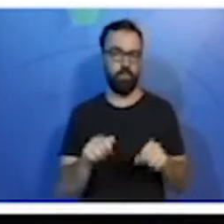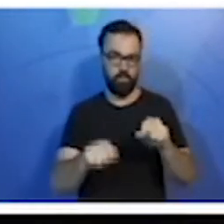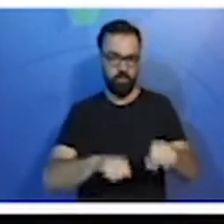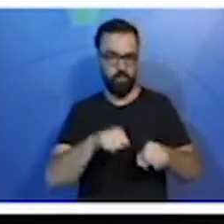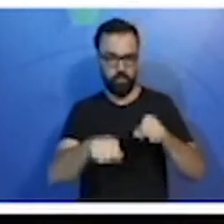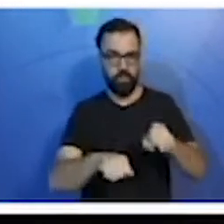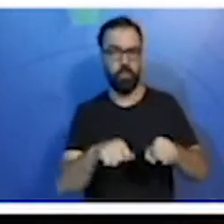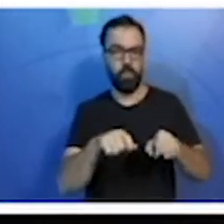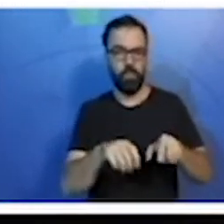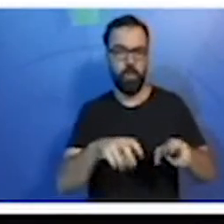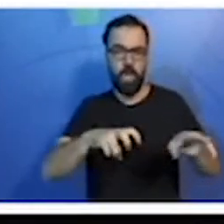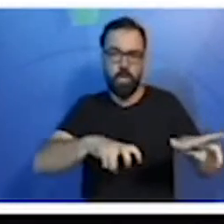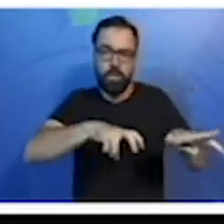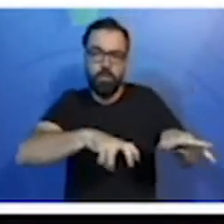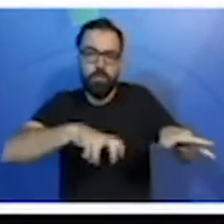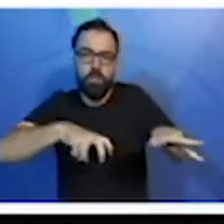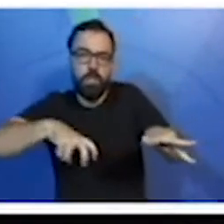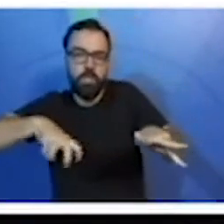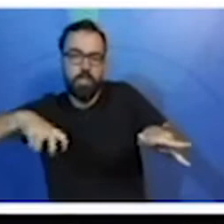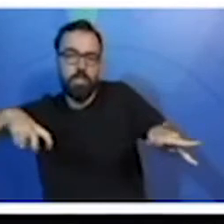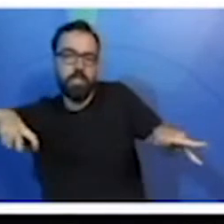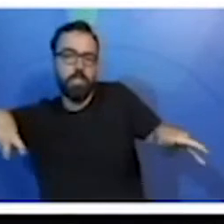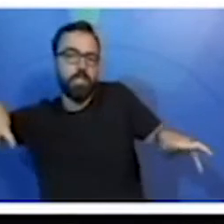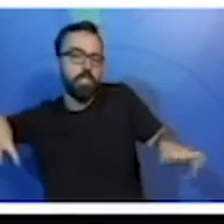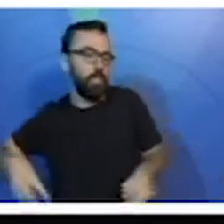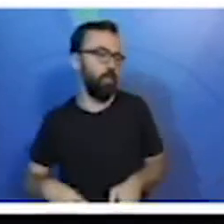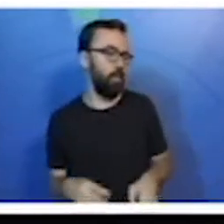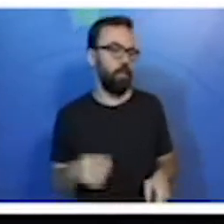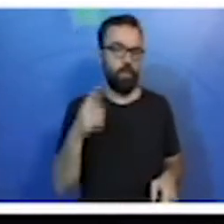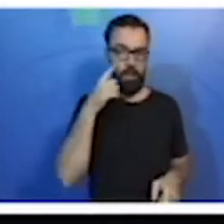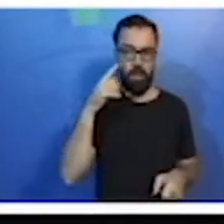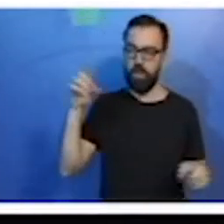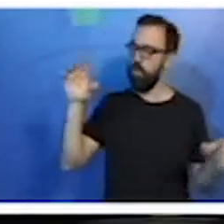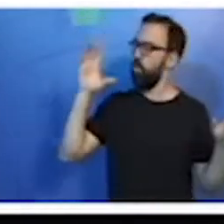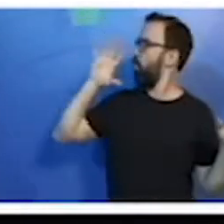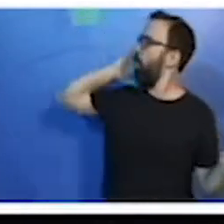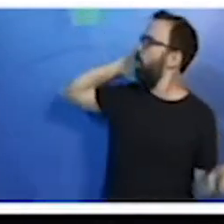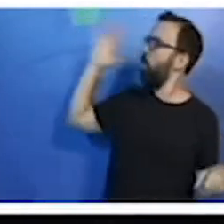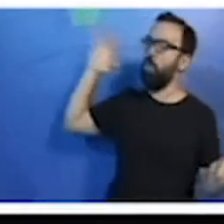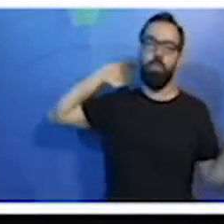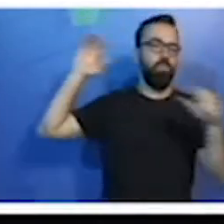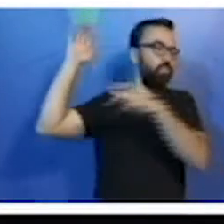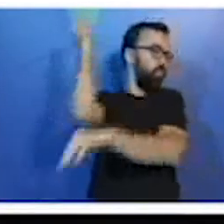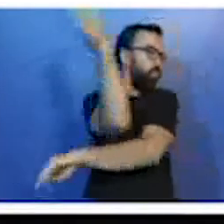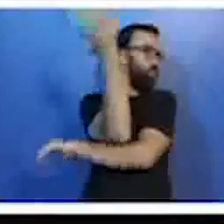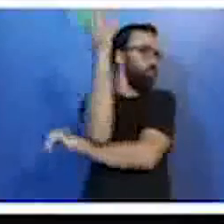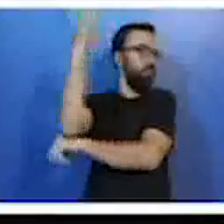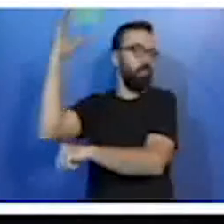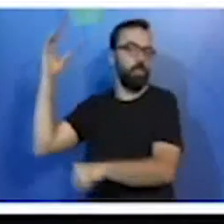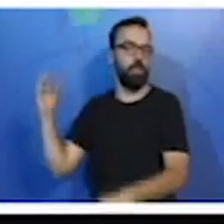ciclistas pedalando Por uma estrada e aqui tem uma paisagem logo ao fundo